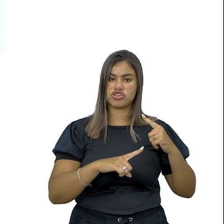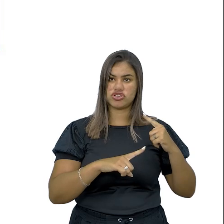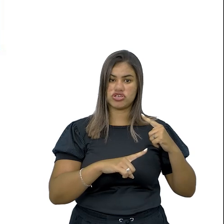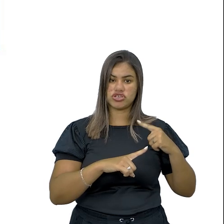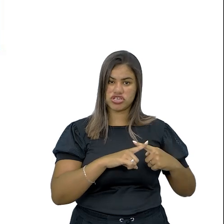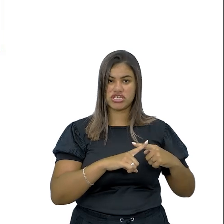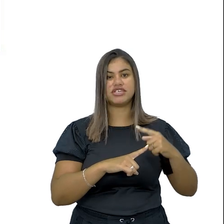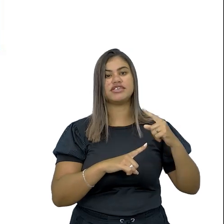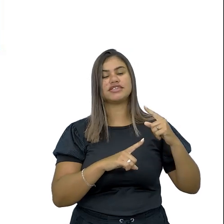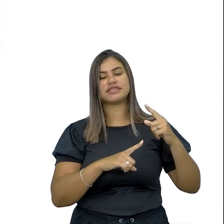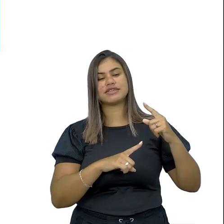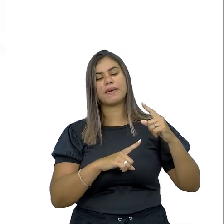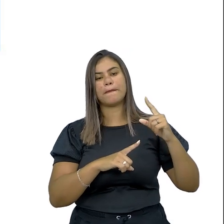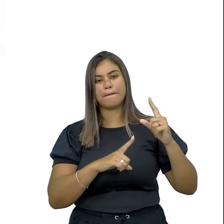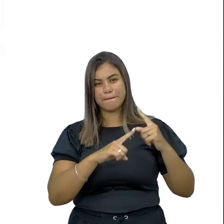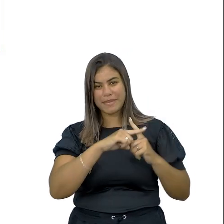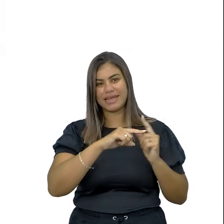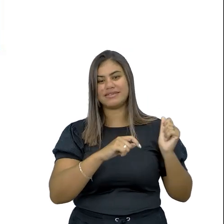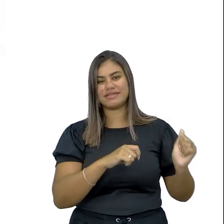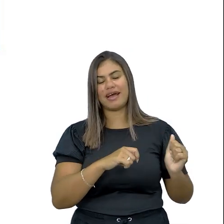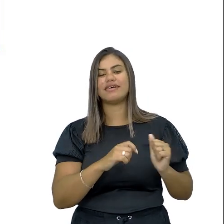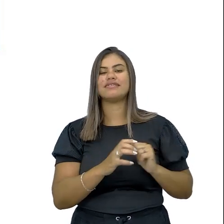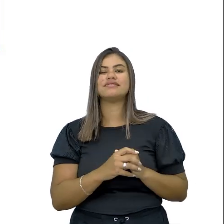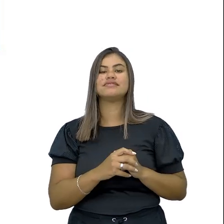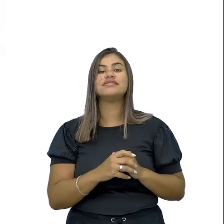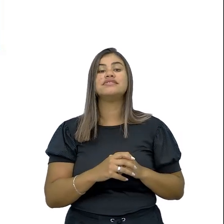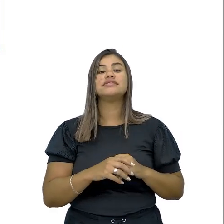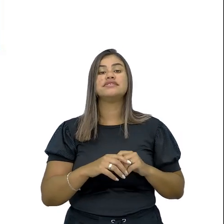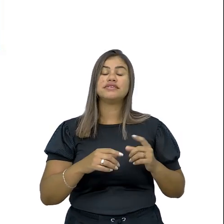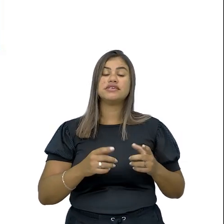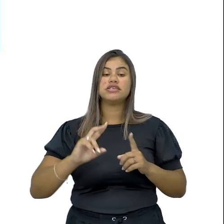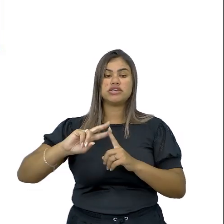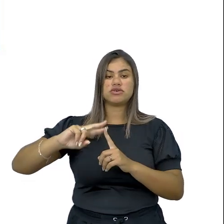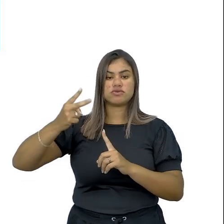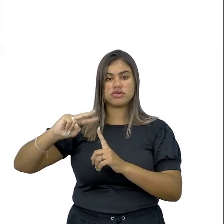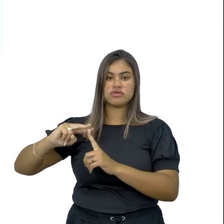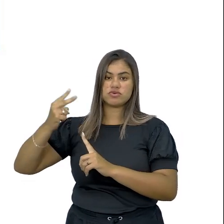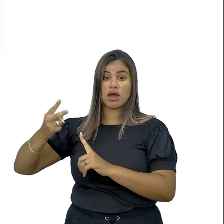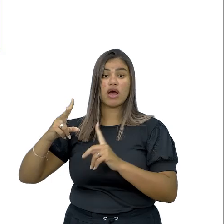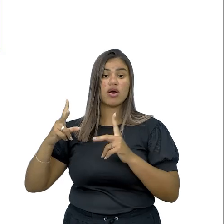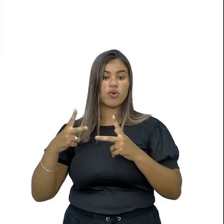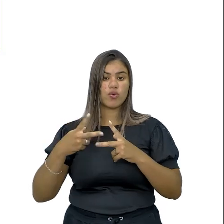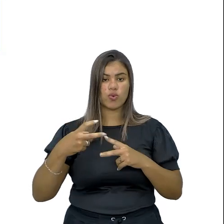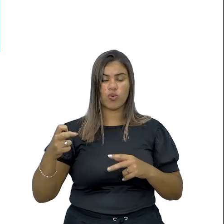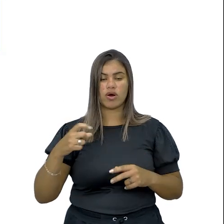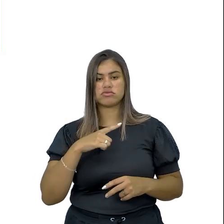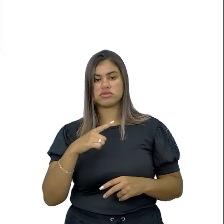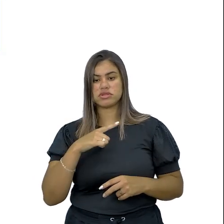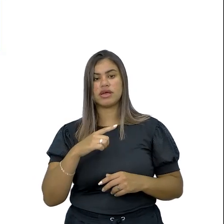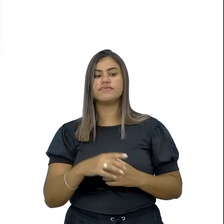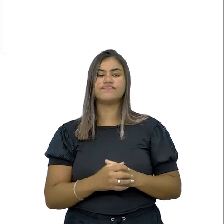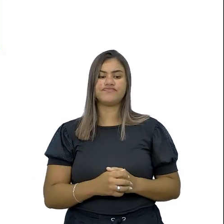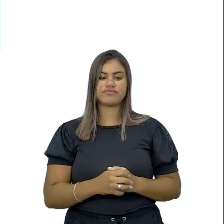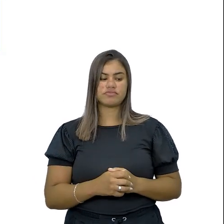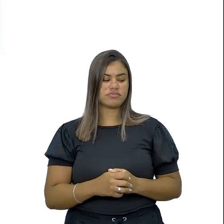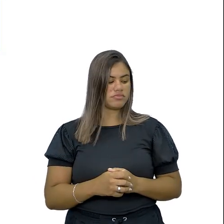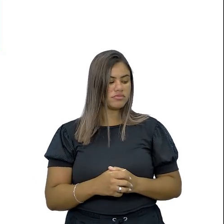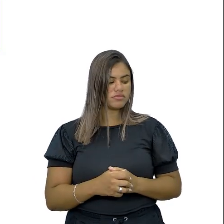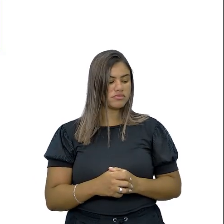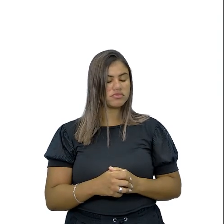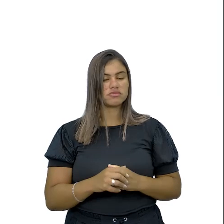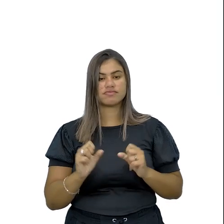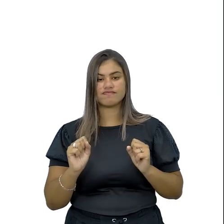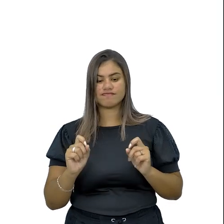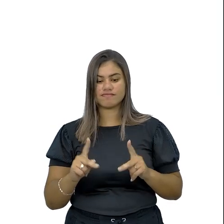quadrado menos a ao quadrado são iguais, tá certo? E fatorar expressões do tipo x quadrado menos a quadrado, ok? Então vamos